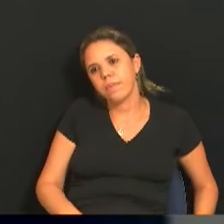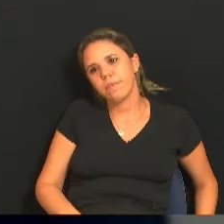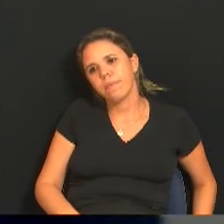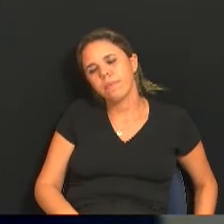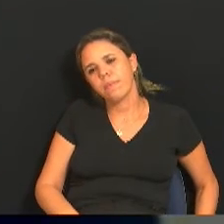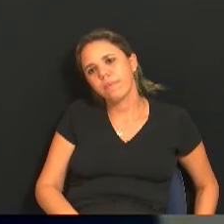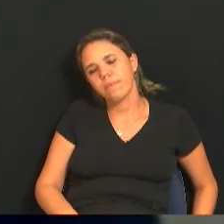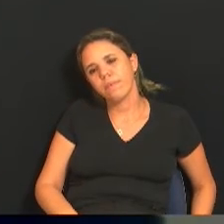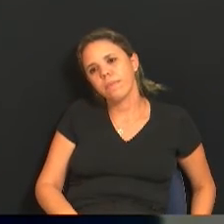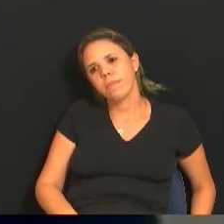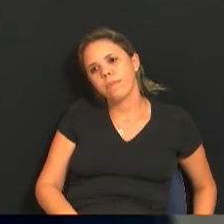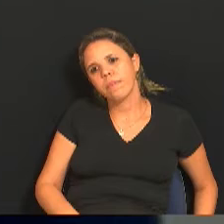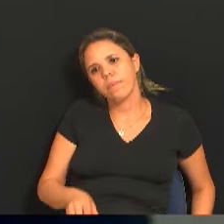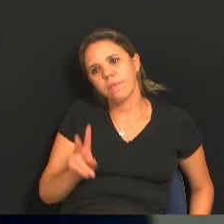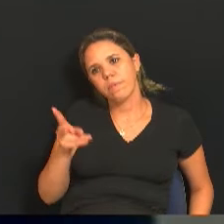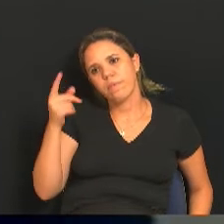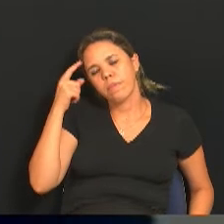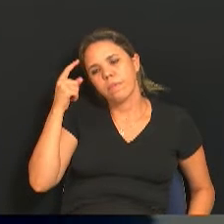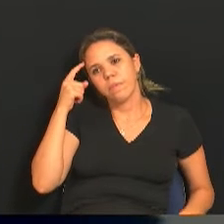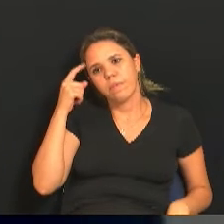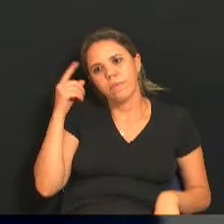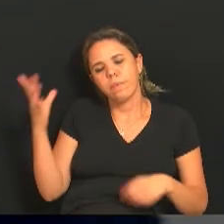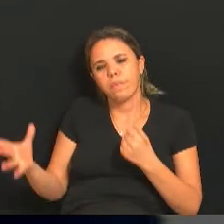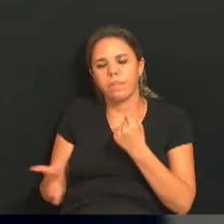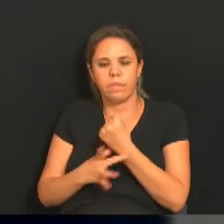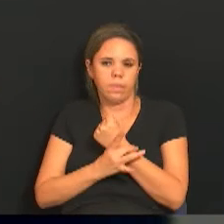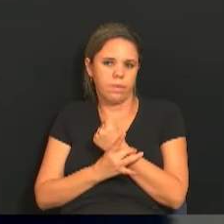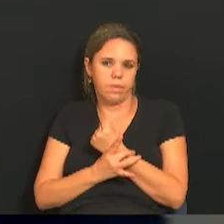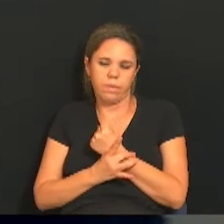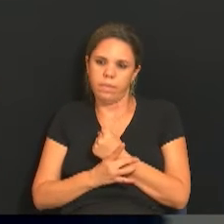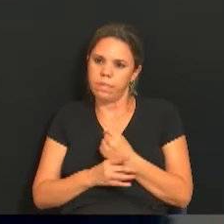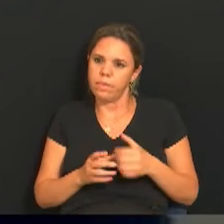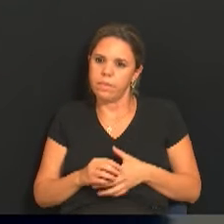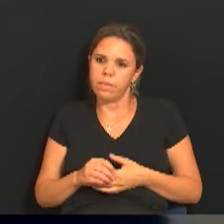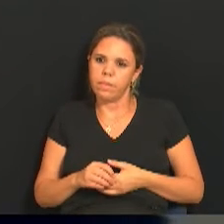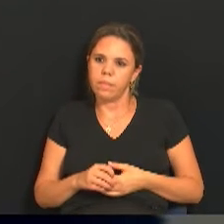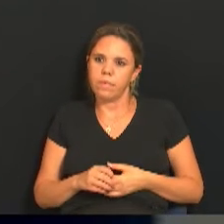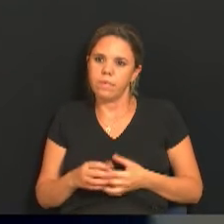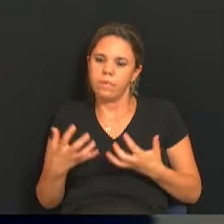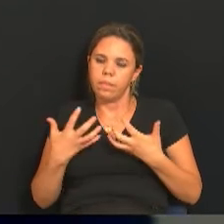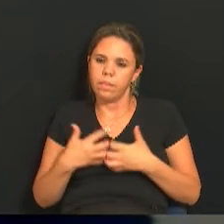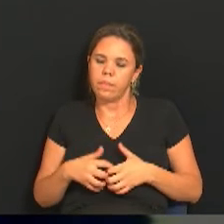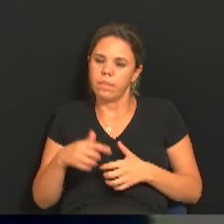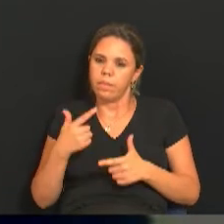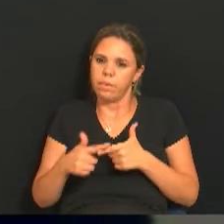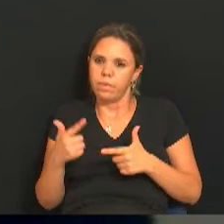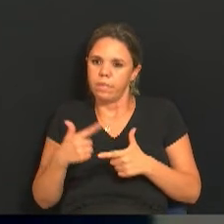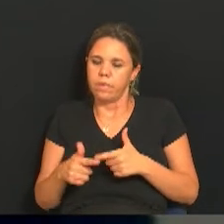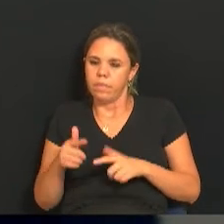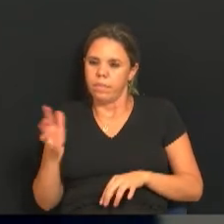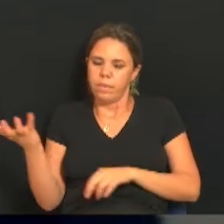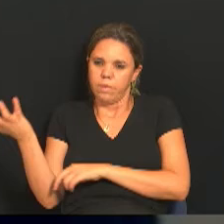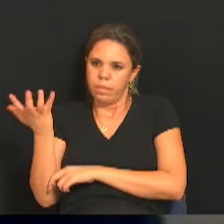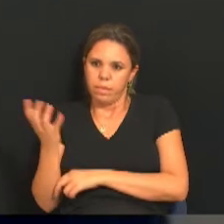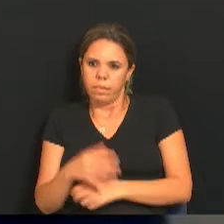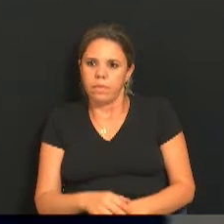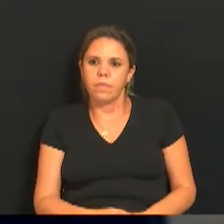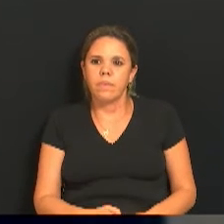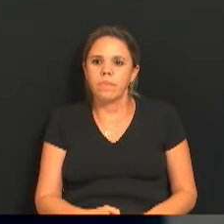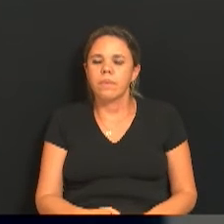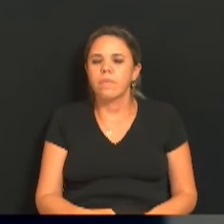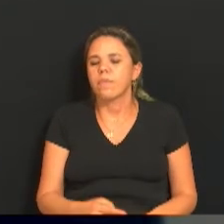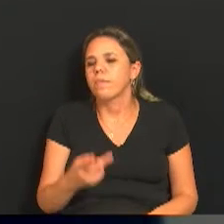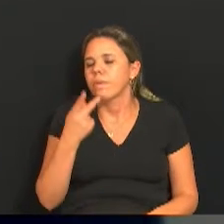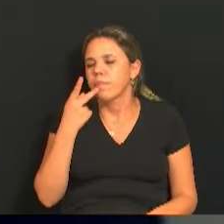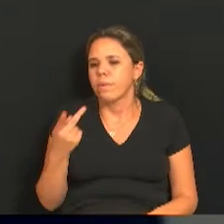uma coisa que a gente sempre pensa na questão da segurança, a gente sempre acaba, né, pensando que o problema é a pessoa em situação de rua. E eu vou antecipar